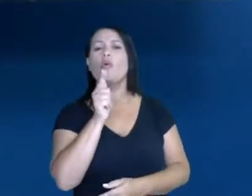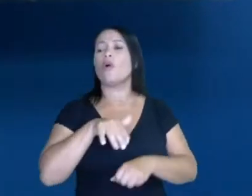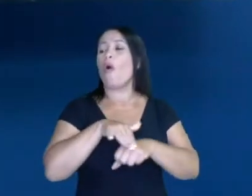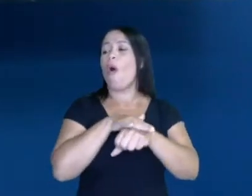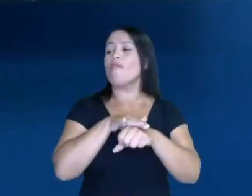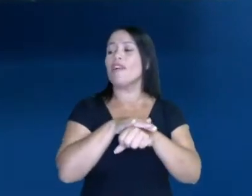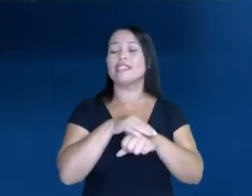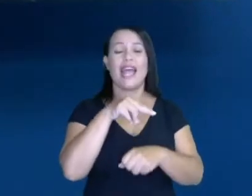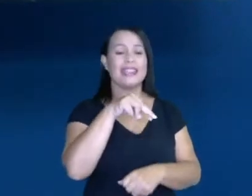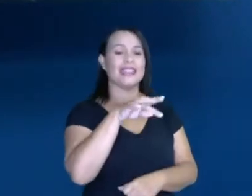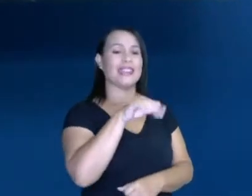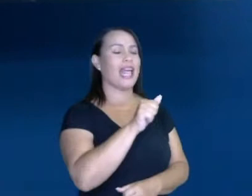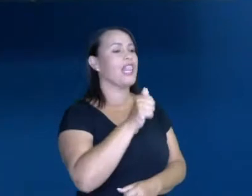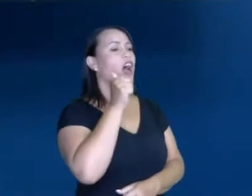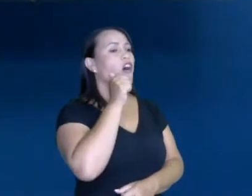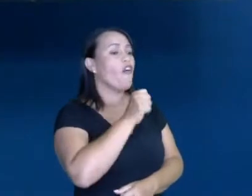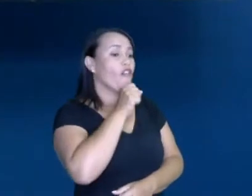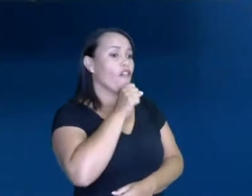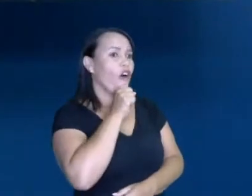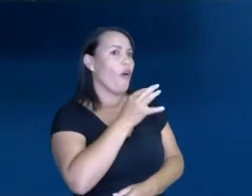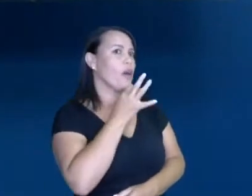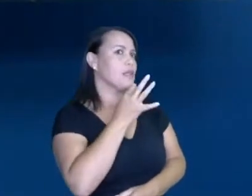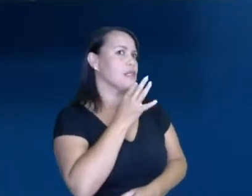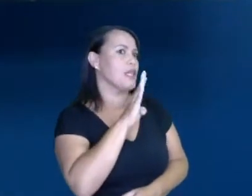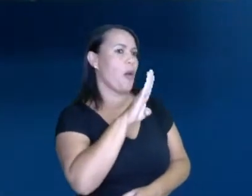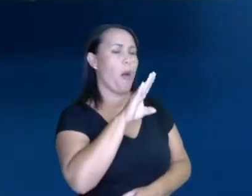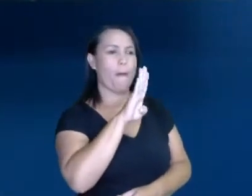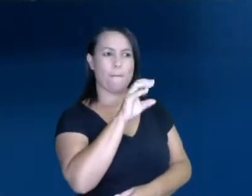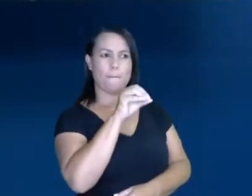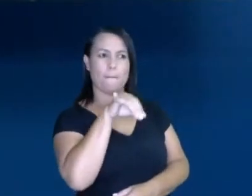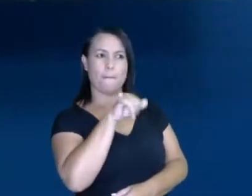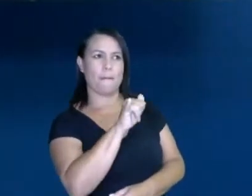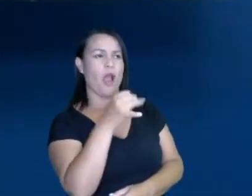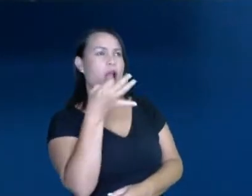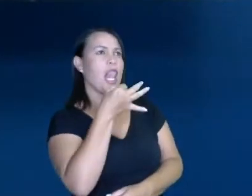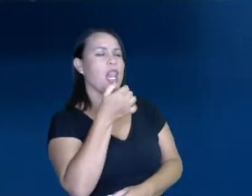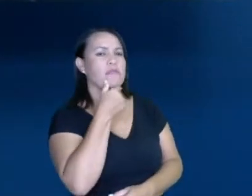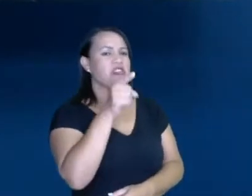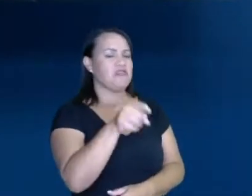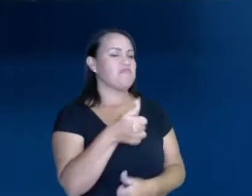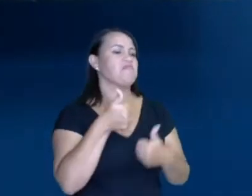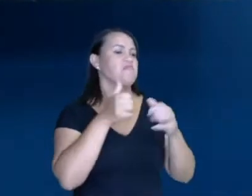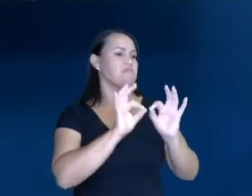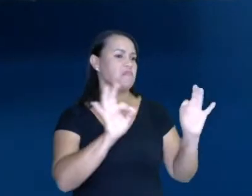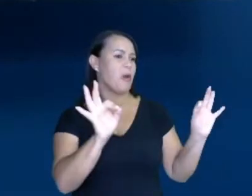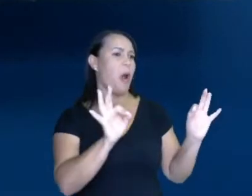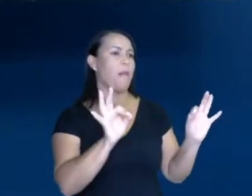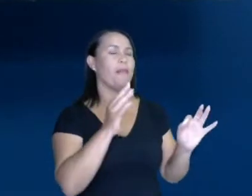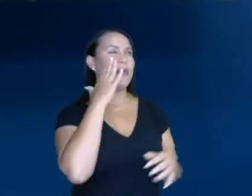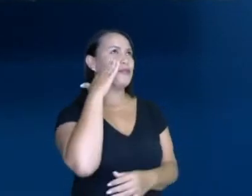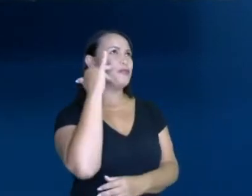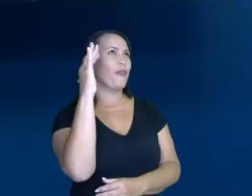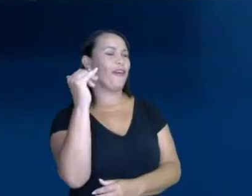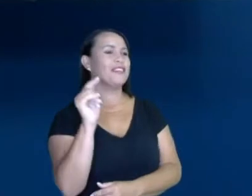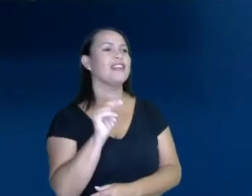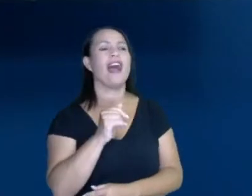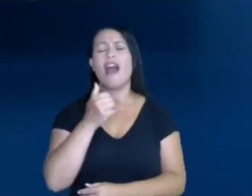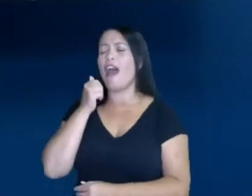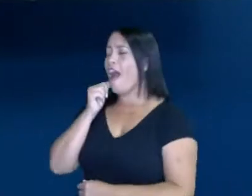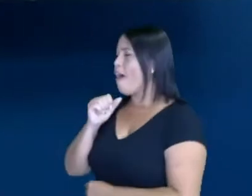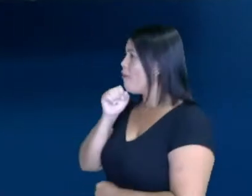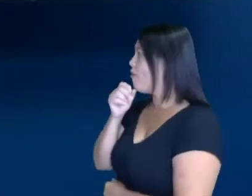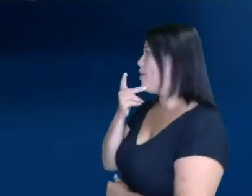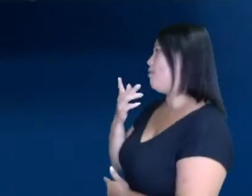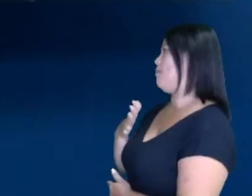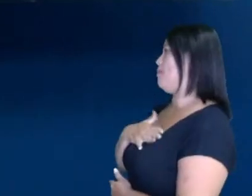diálogo. Neta: "Vó, conheci um boy lindo hoje, o carinha é demais." Crush dos sonhos. Avó,